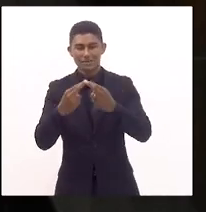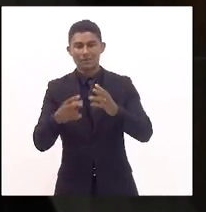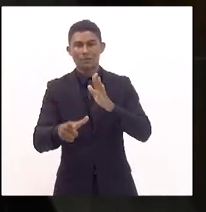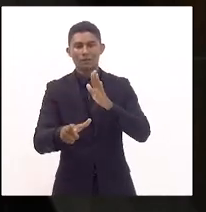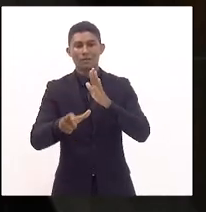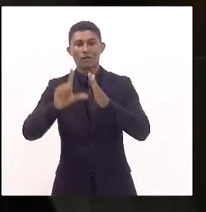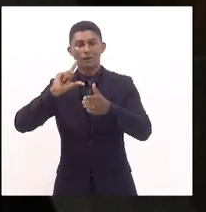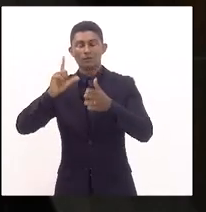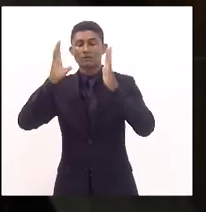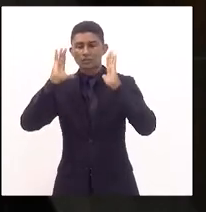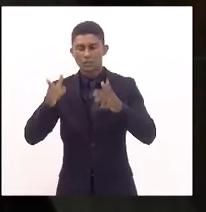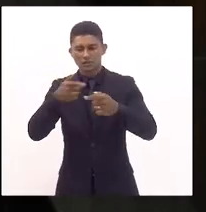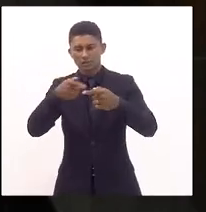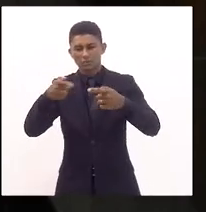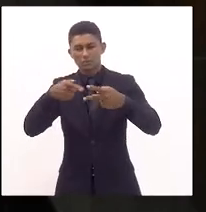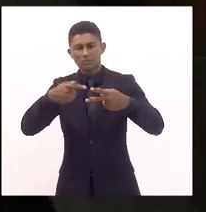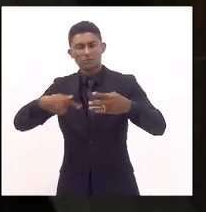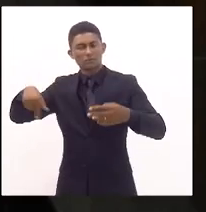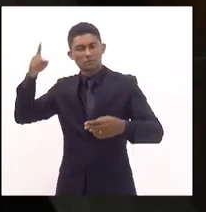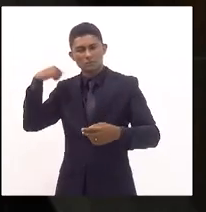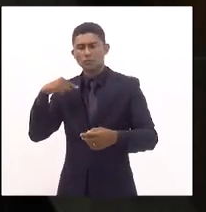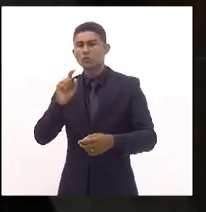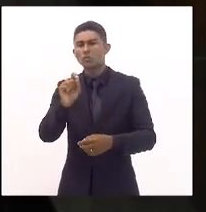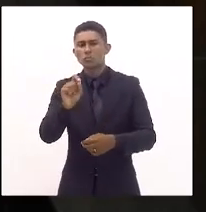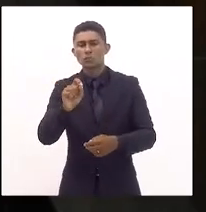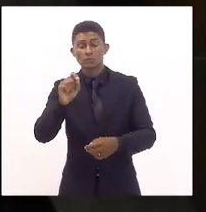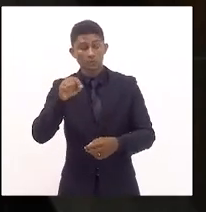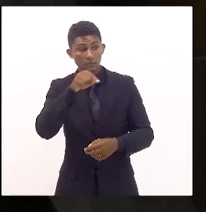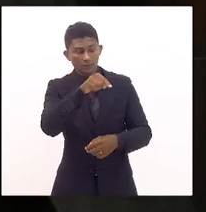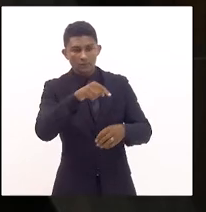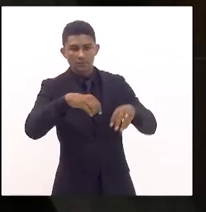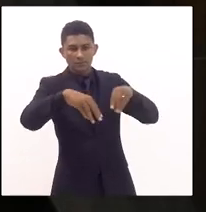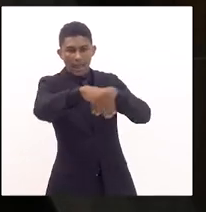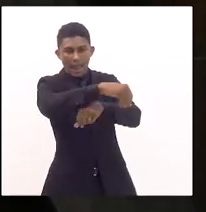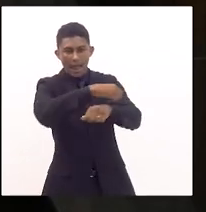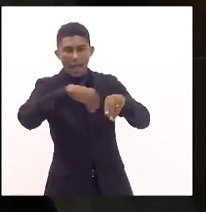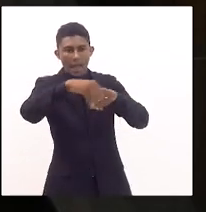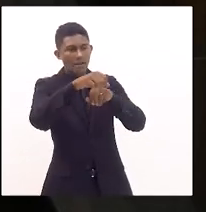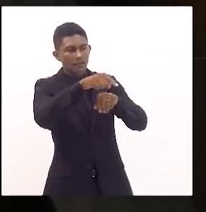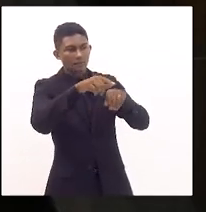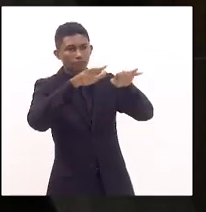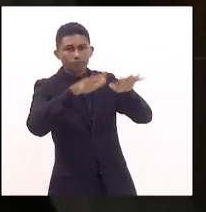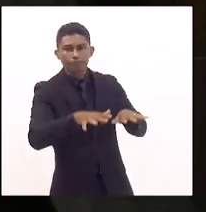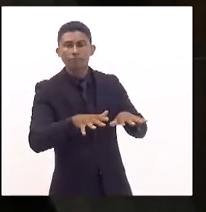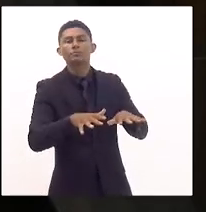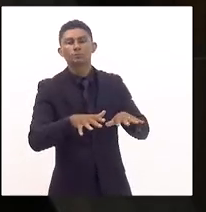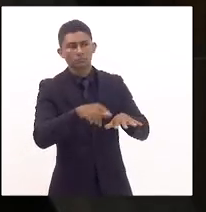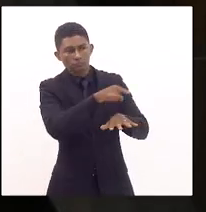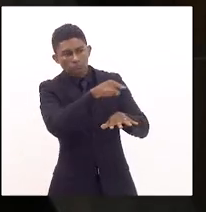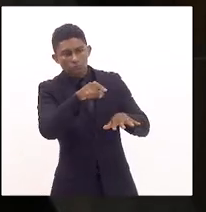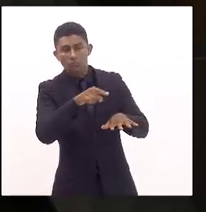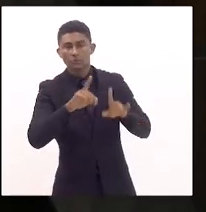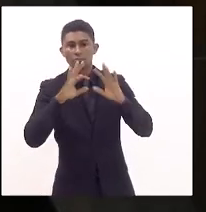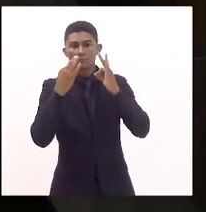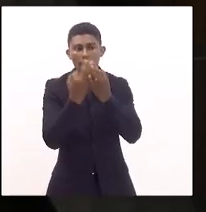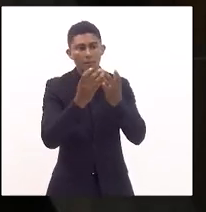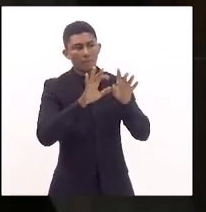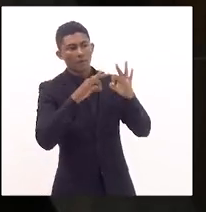há algumas semanas no assentamento Terra Prometida, que congrega 60 famílias